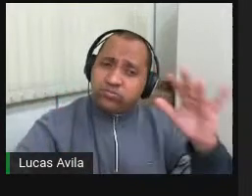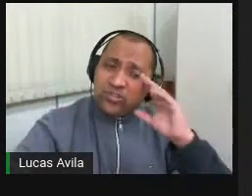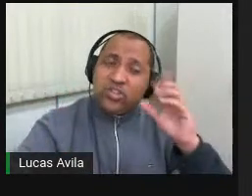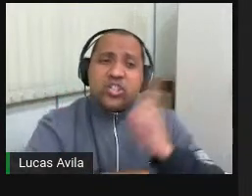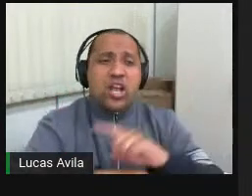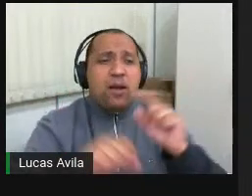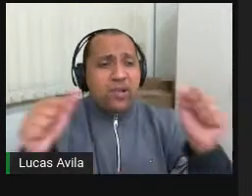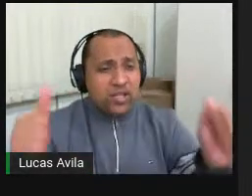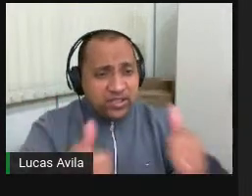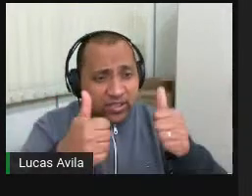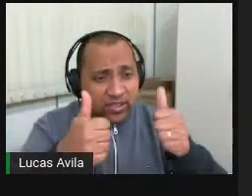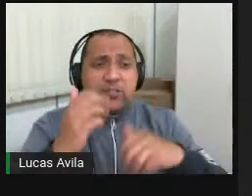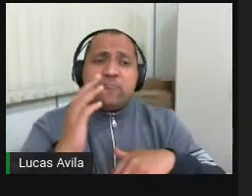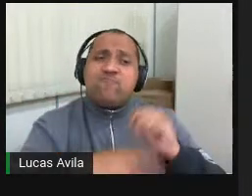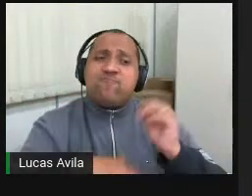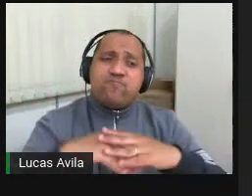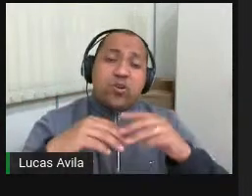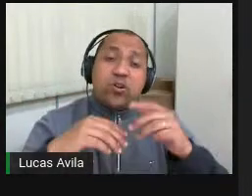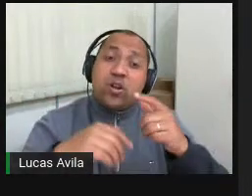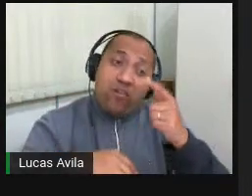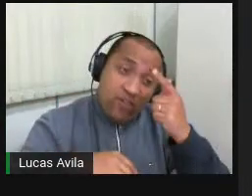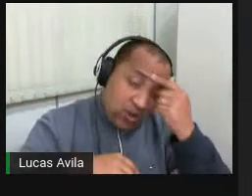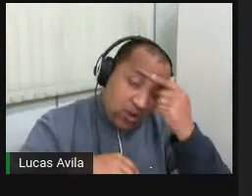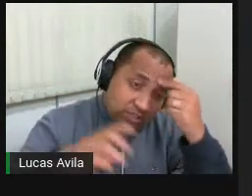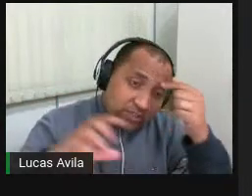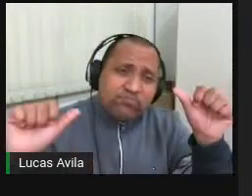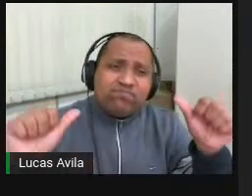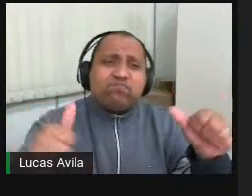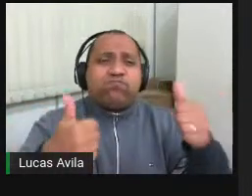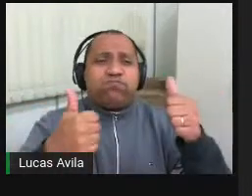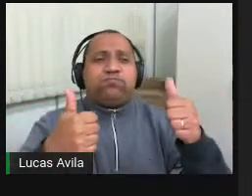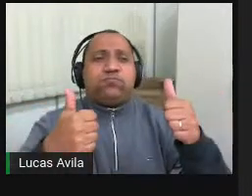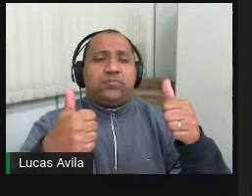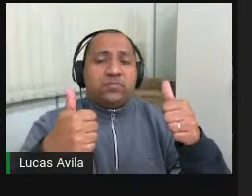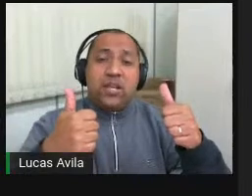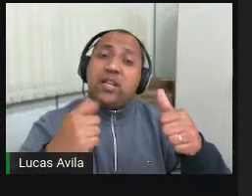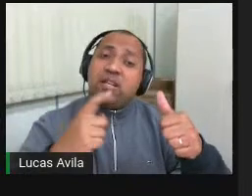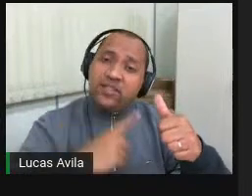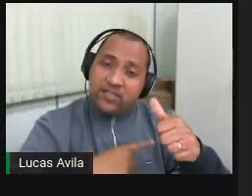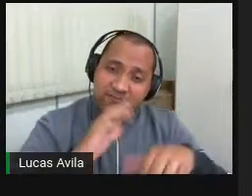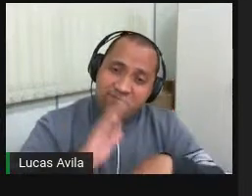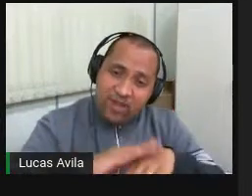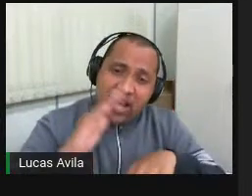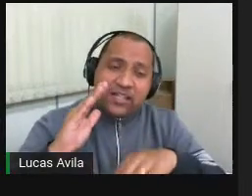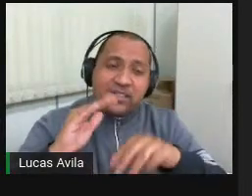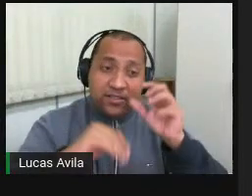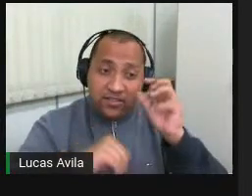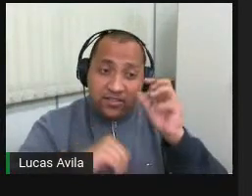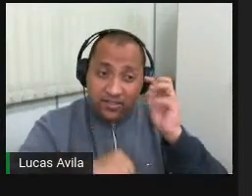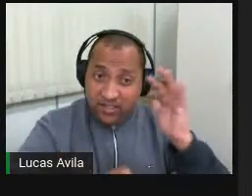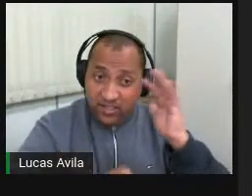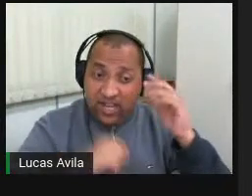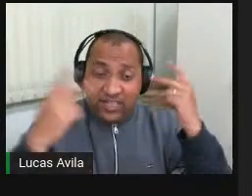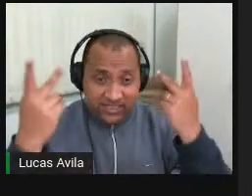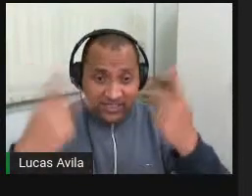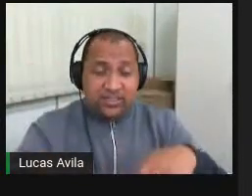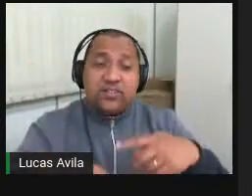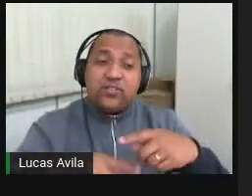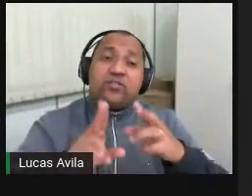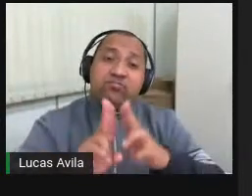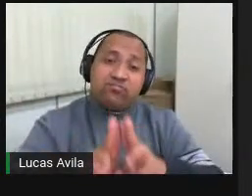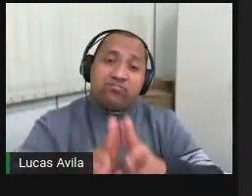uma universidade melhor e trazendo mais sonhos para dentro da universidade. Sonhem